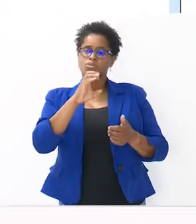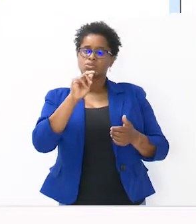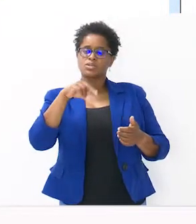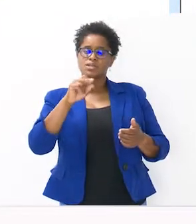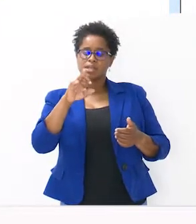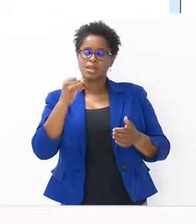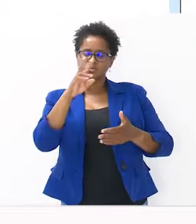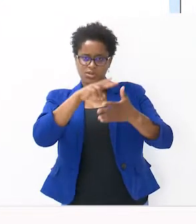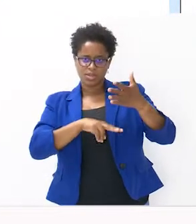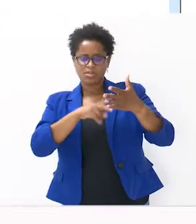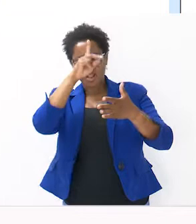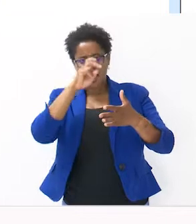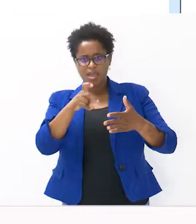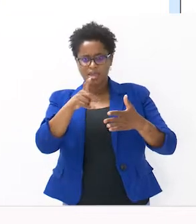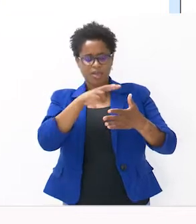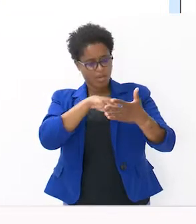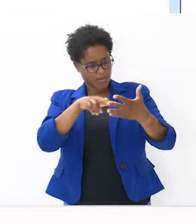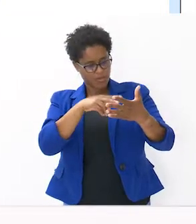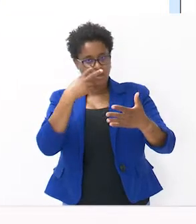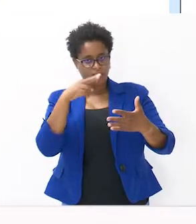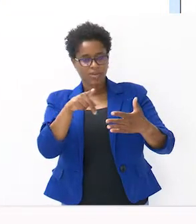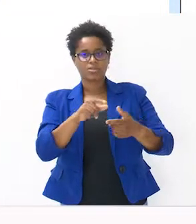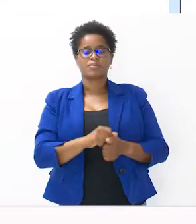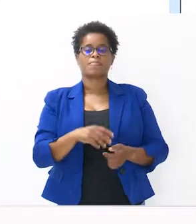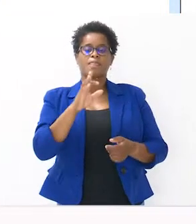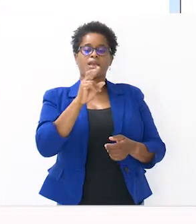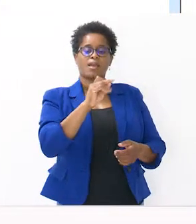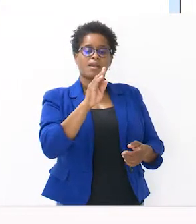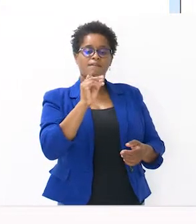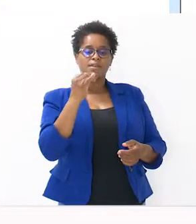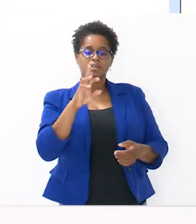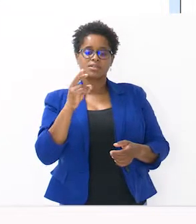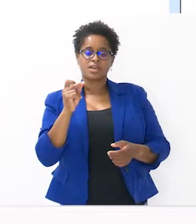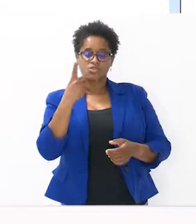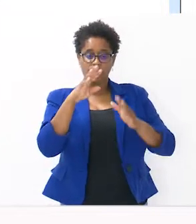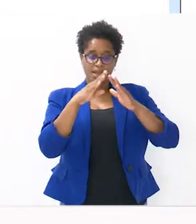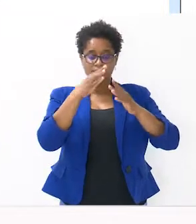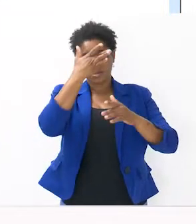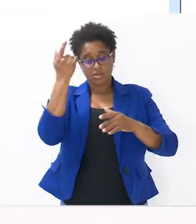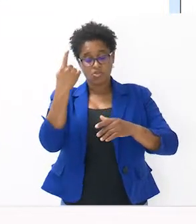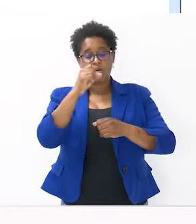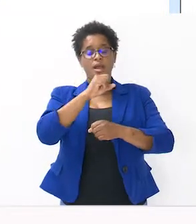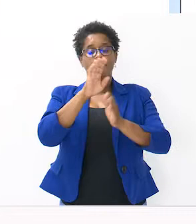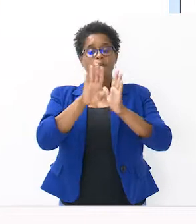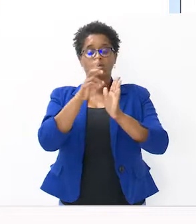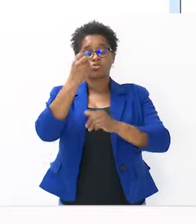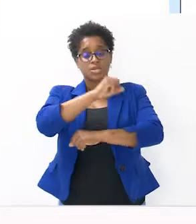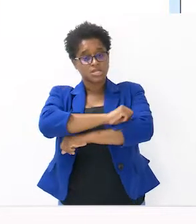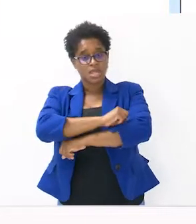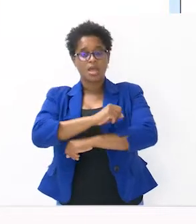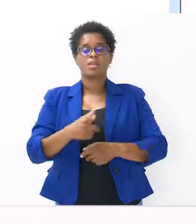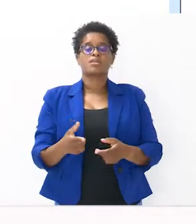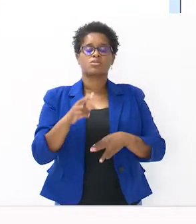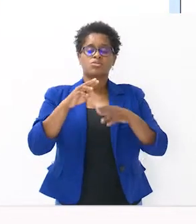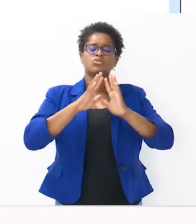do texto. Lembram-se? Vamos ler então. A fachada de uma casa simples, com uma porta e uma janela